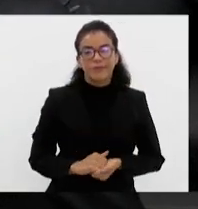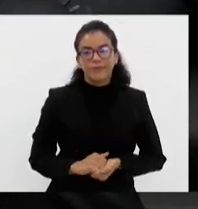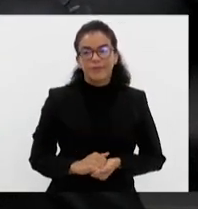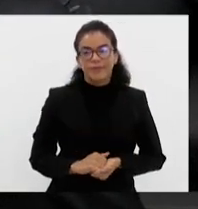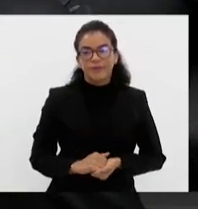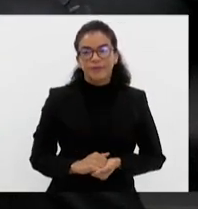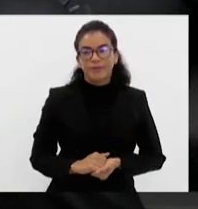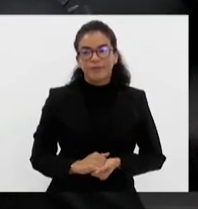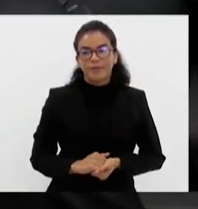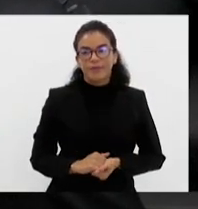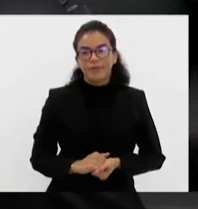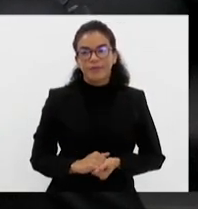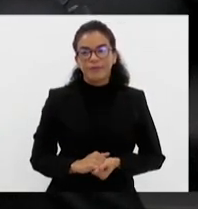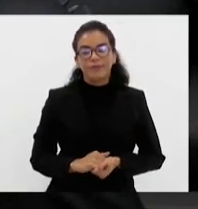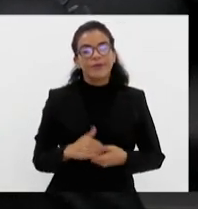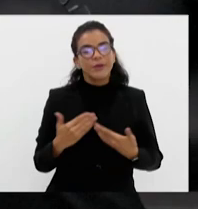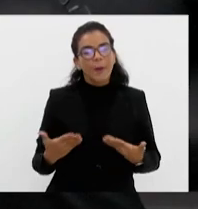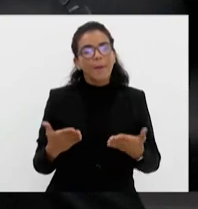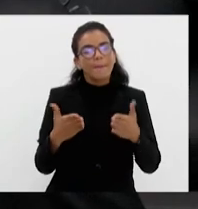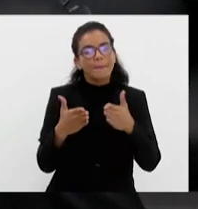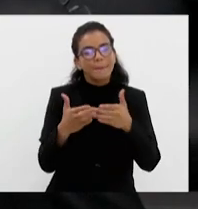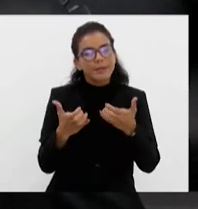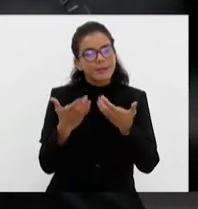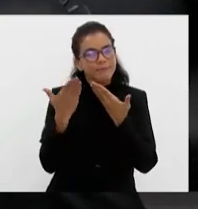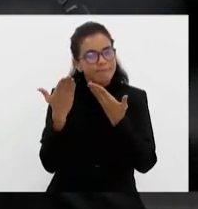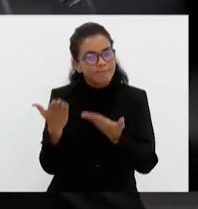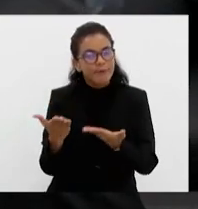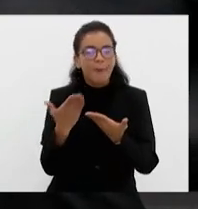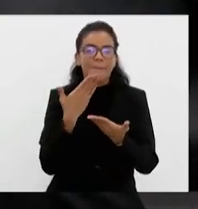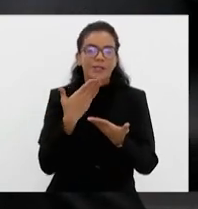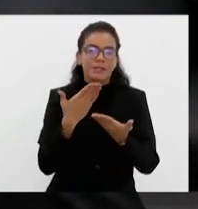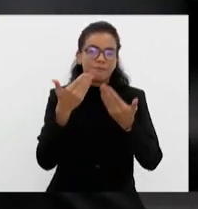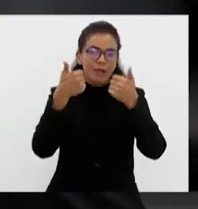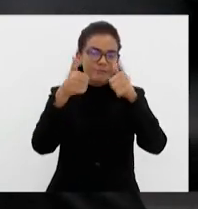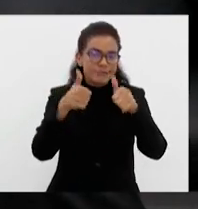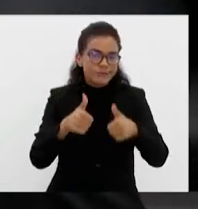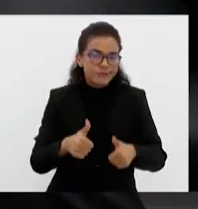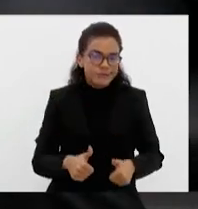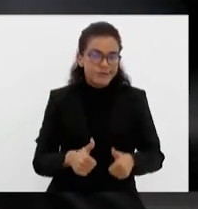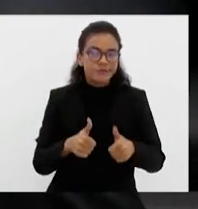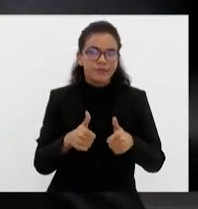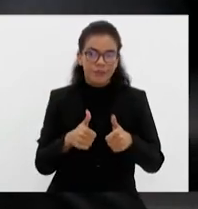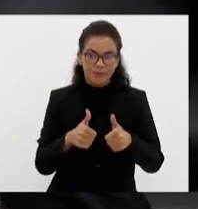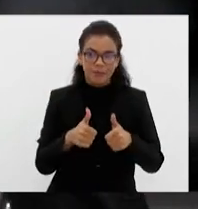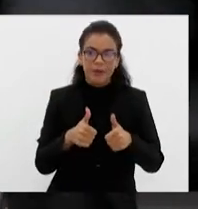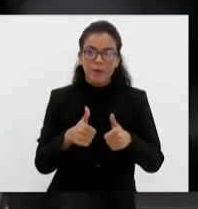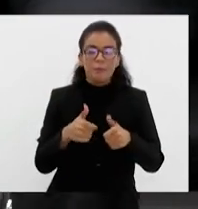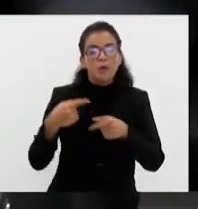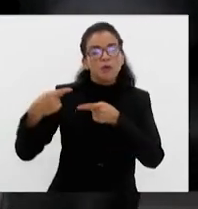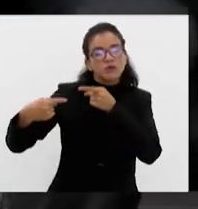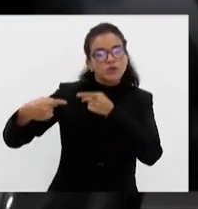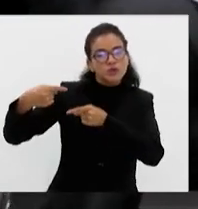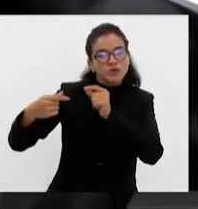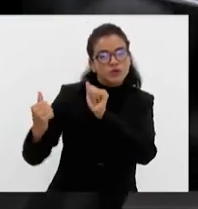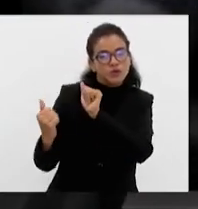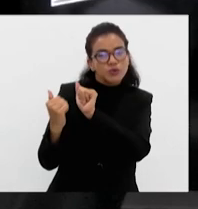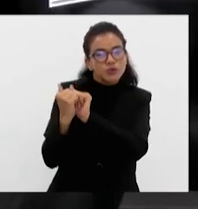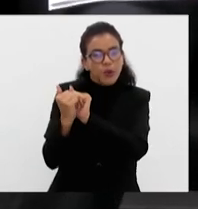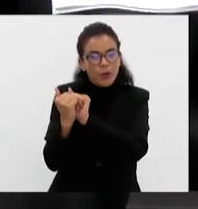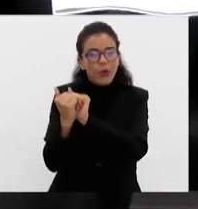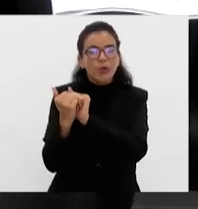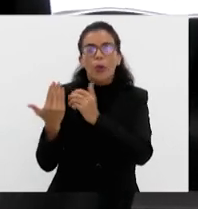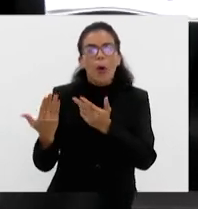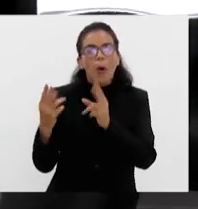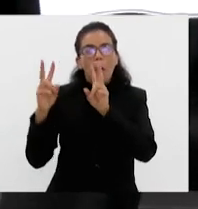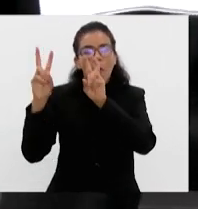Então, eu queria pedir a Vossa Excelência vista. Perfeito. Porque para poder discutir com ele os motivos, só isso. Prudente.